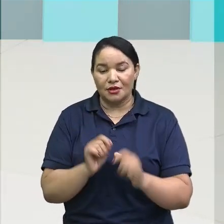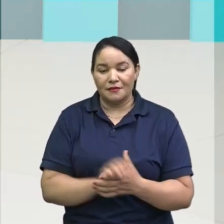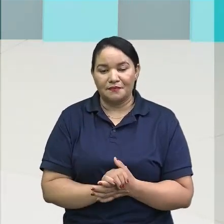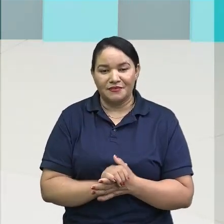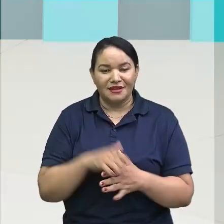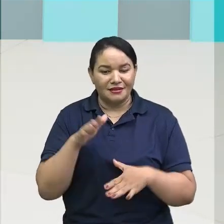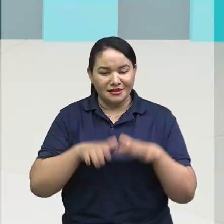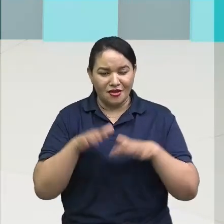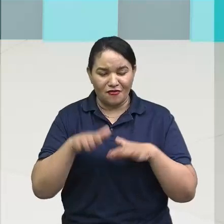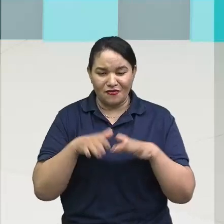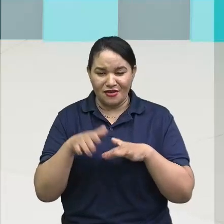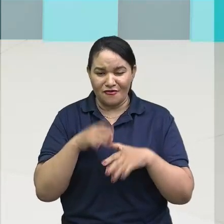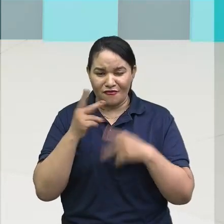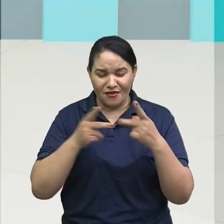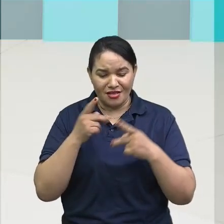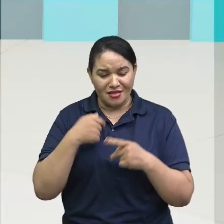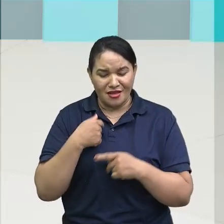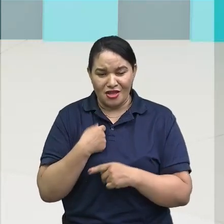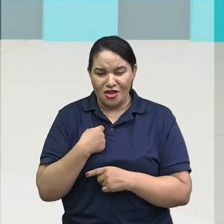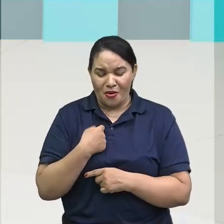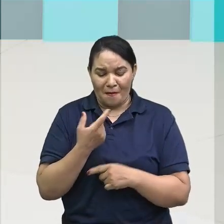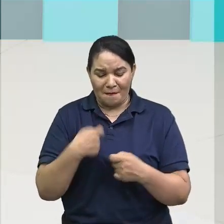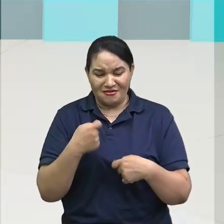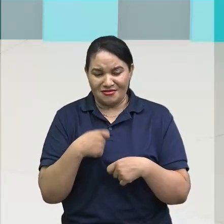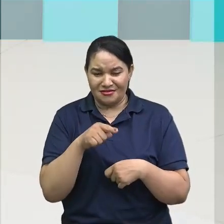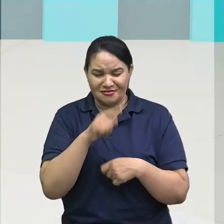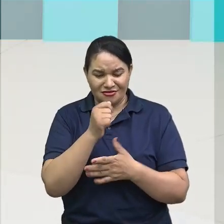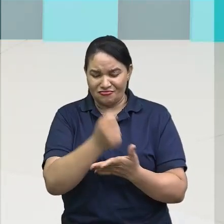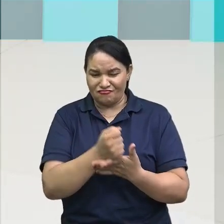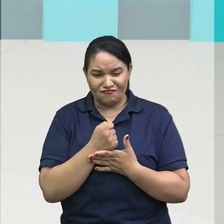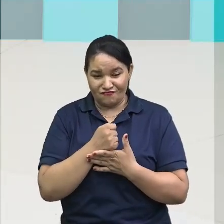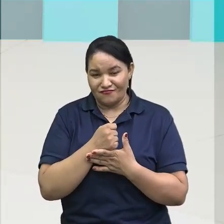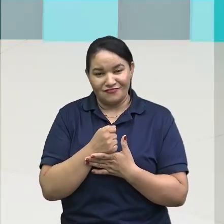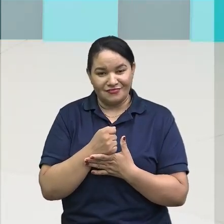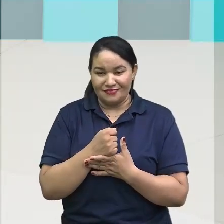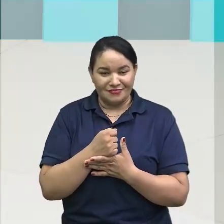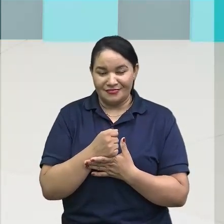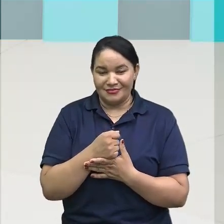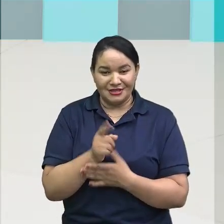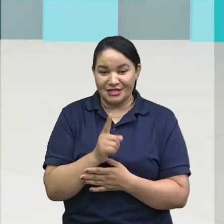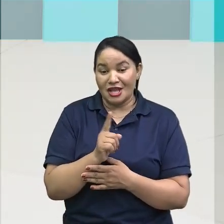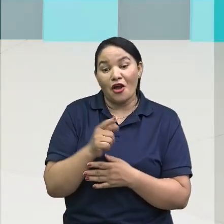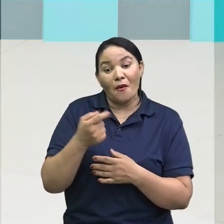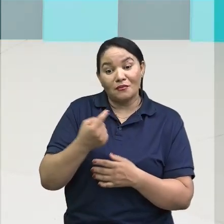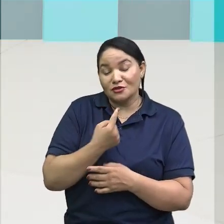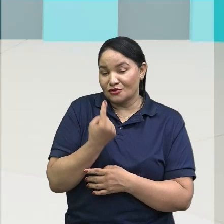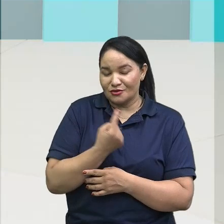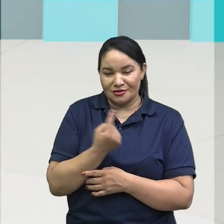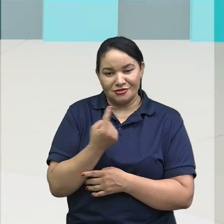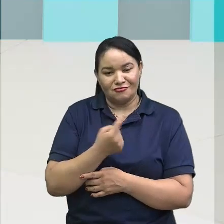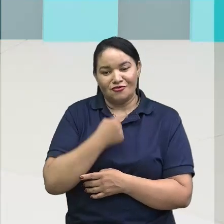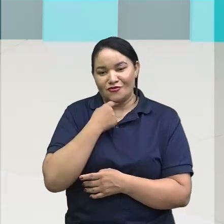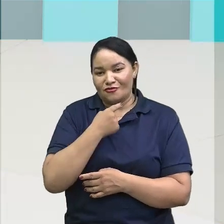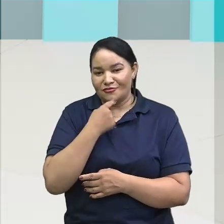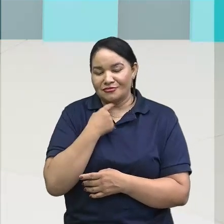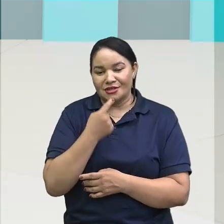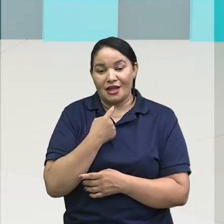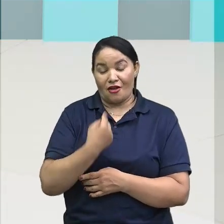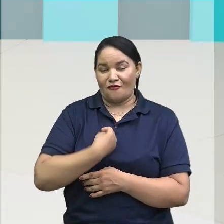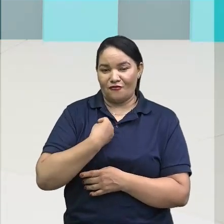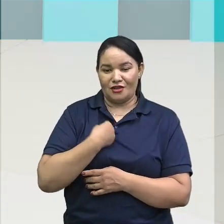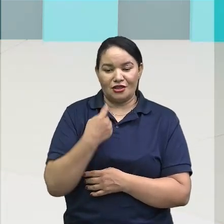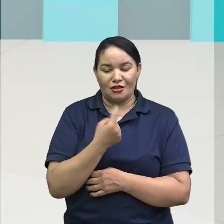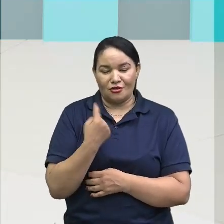diga, não preciso de ninguém, sinto muito, você não é autossuficiente. Chega um momento na vida em que